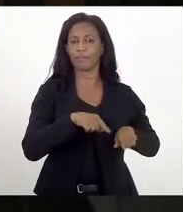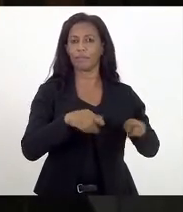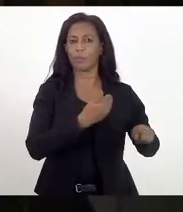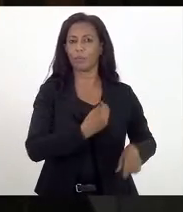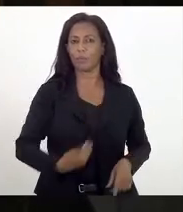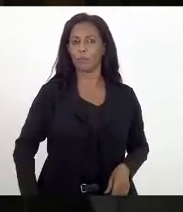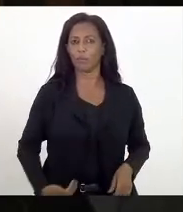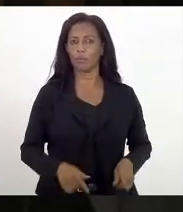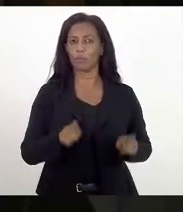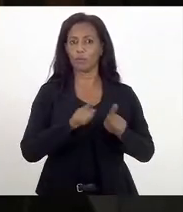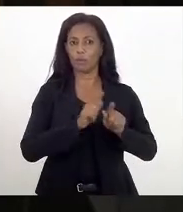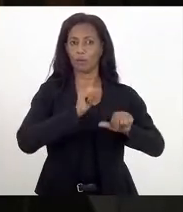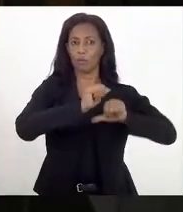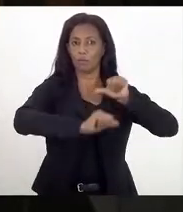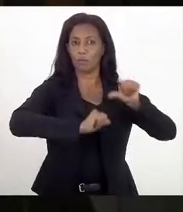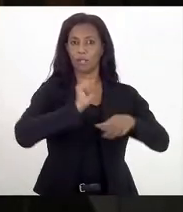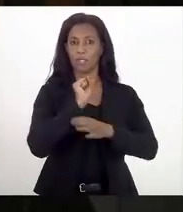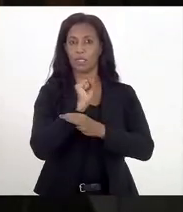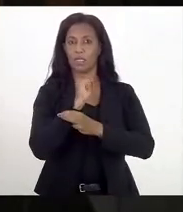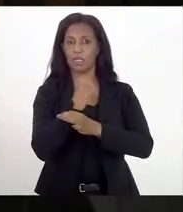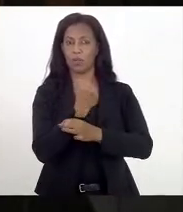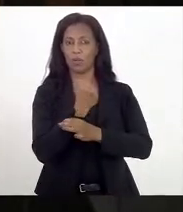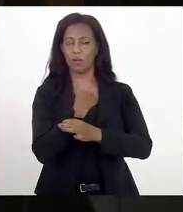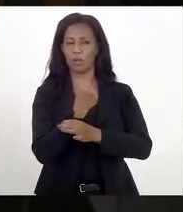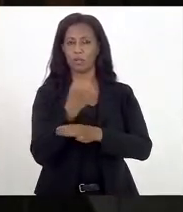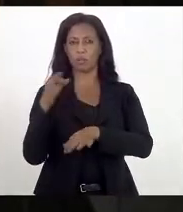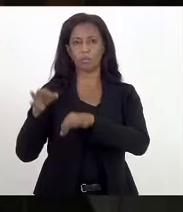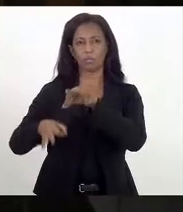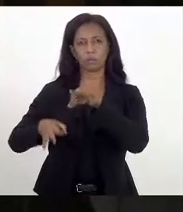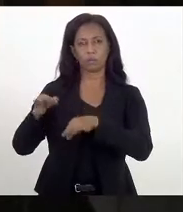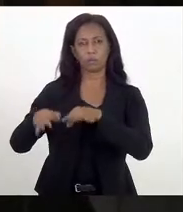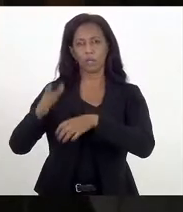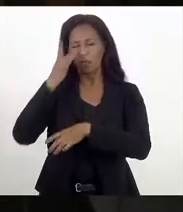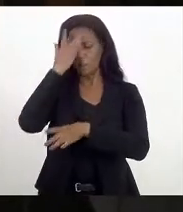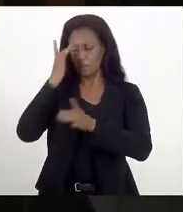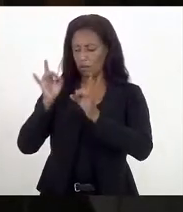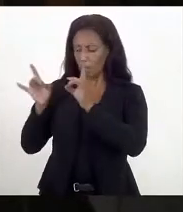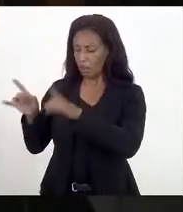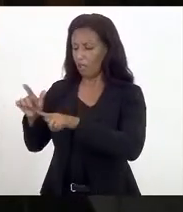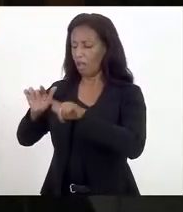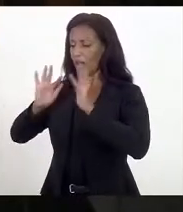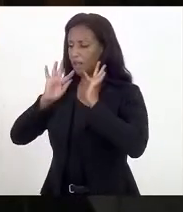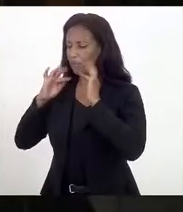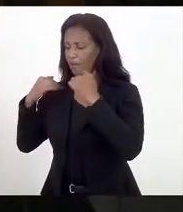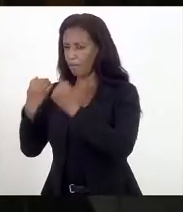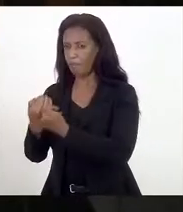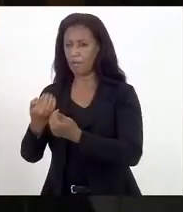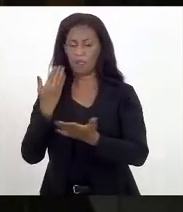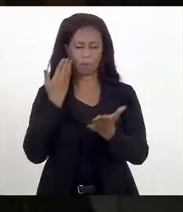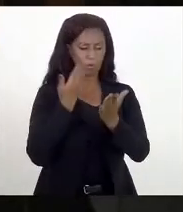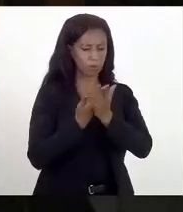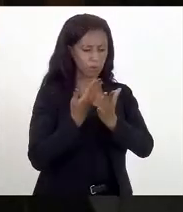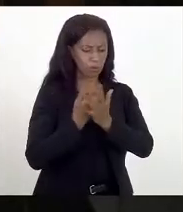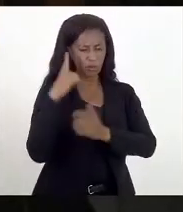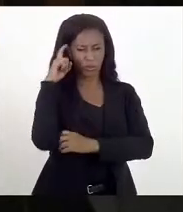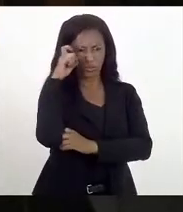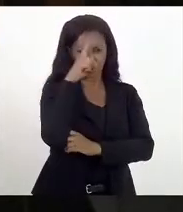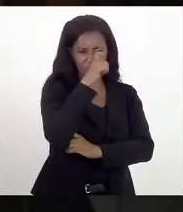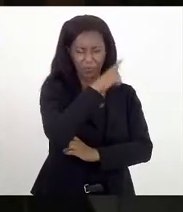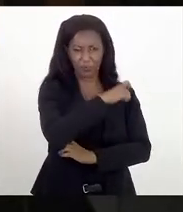da segurança jurídica daquele que abdica da sua família, que se dedica para um concurso complicado, difícil,